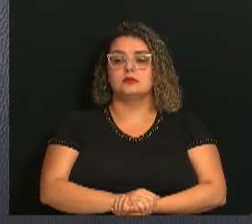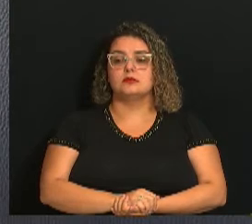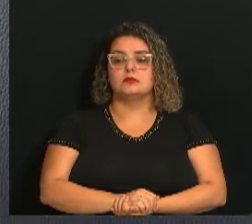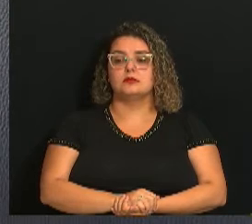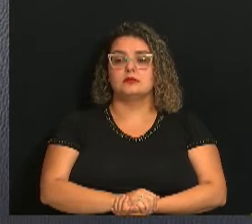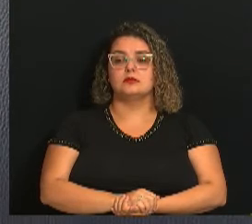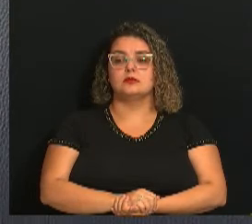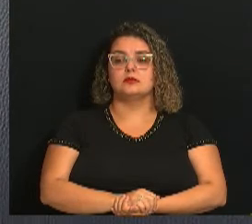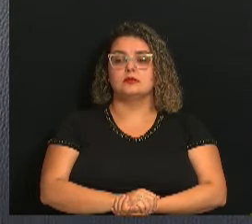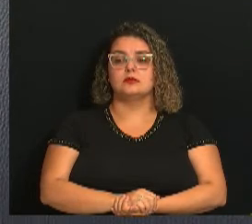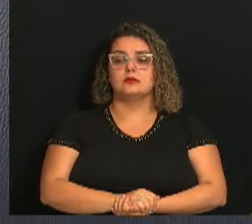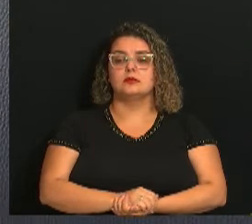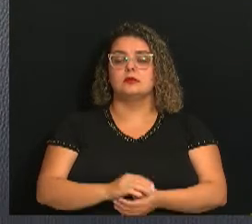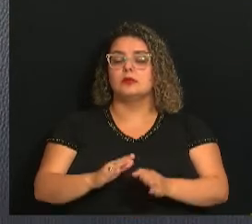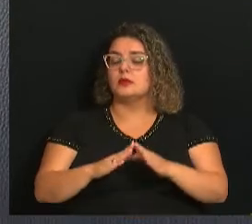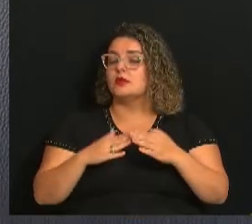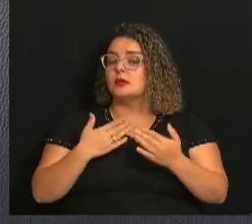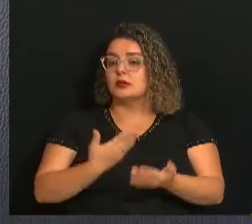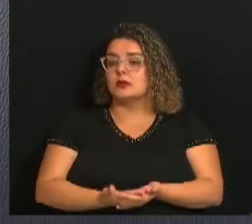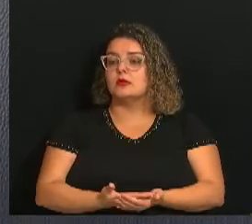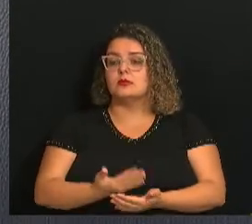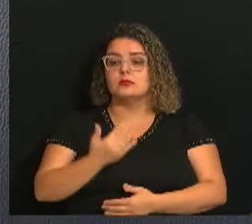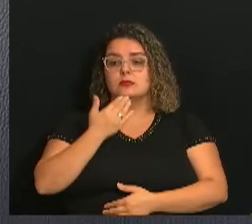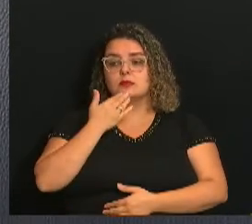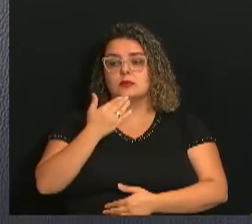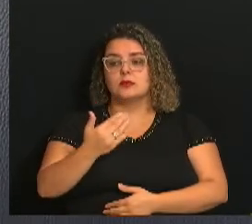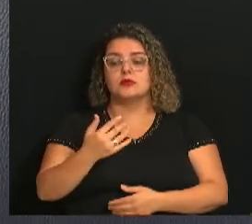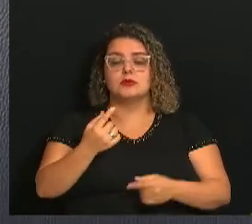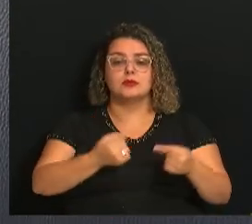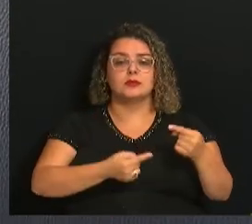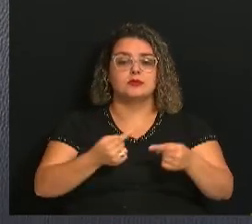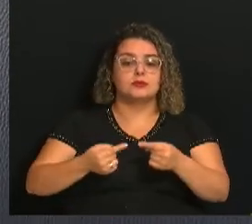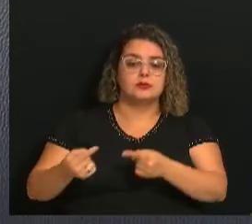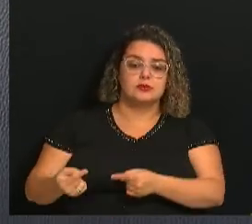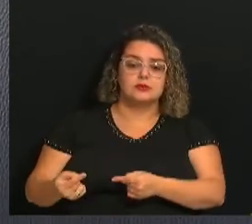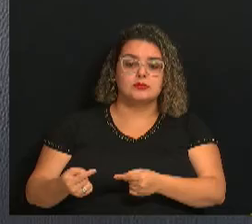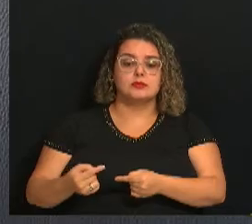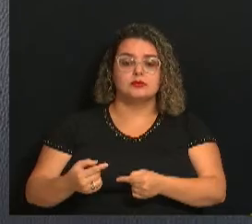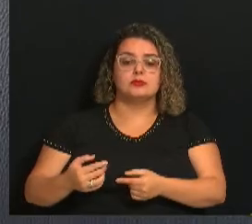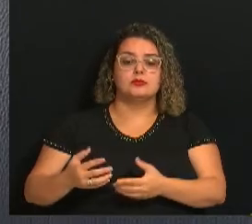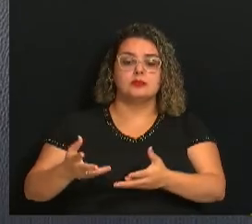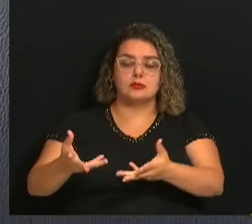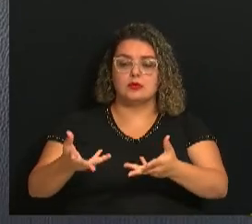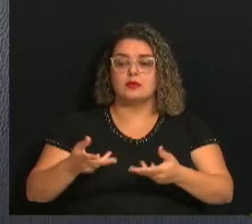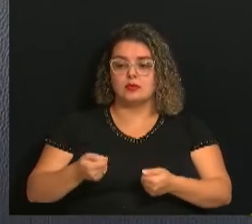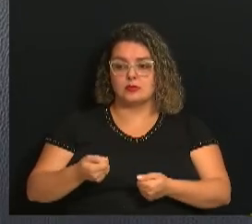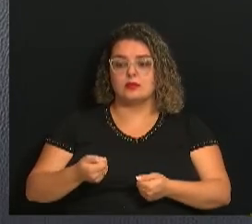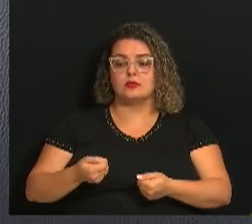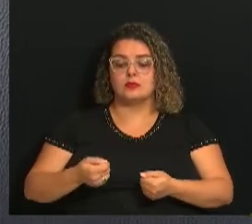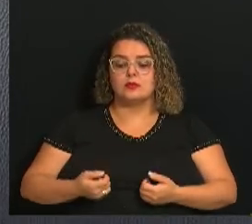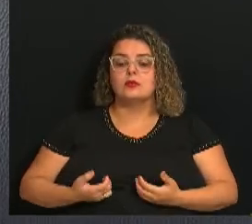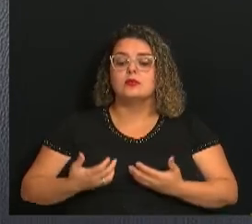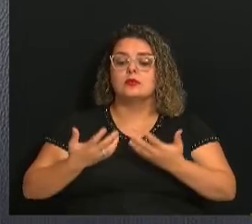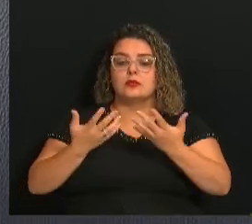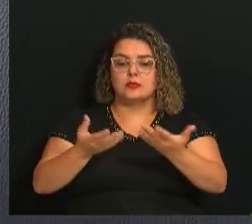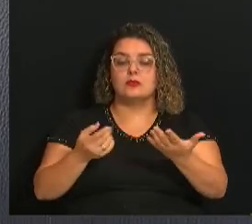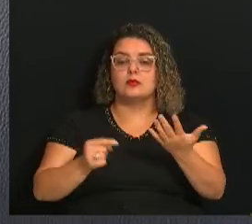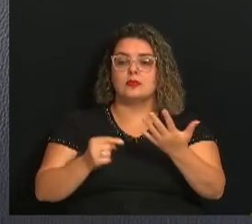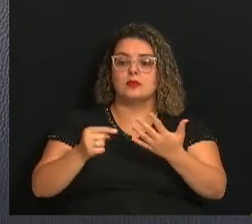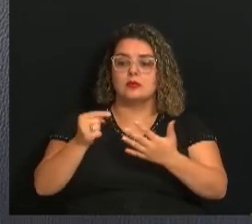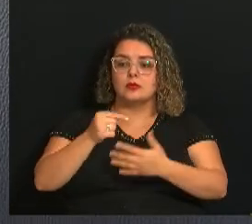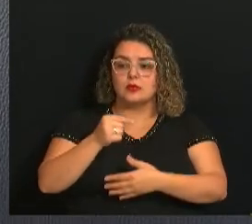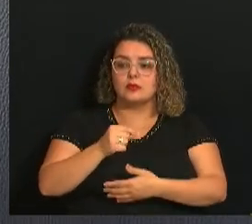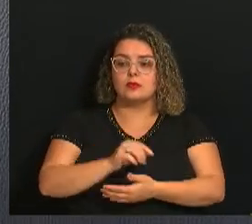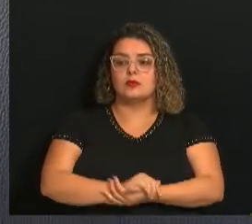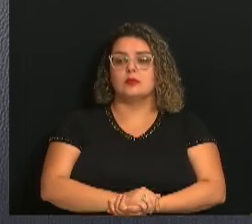alguns requerimentos, estamos solicitando para os debatedores, para os nossos convidados, que apresentem ou aponte